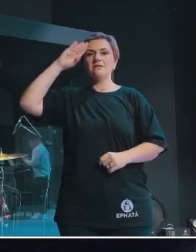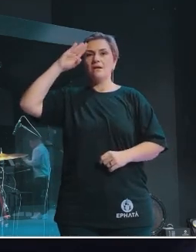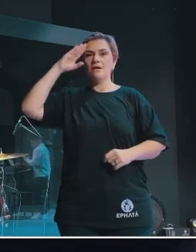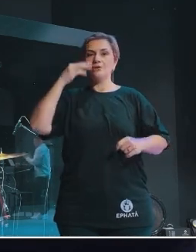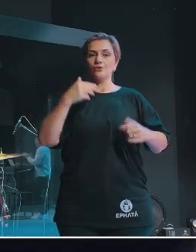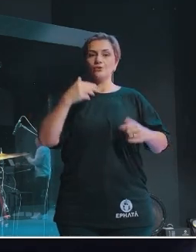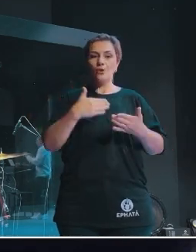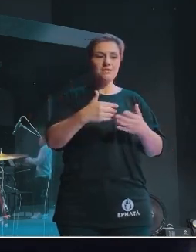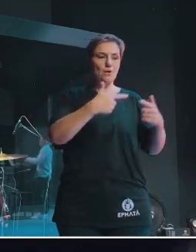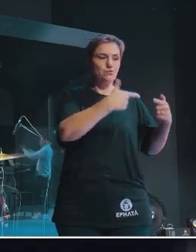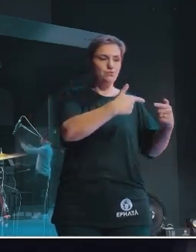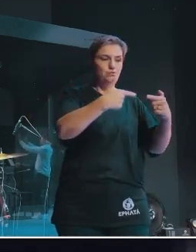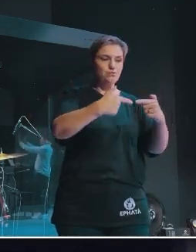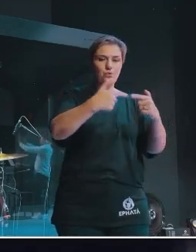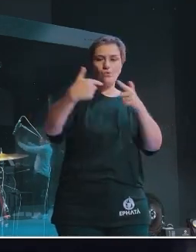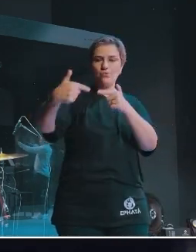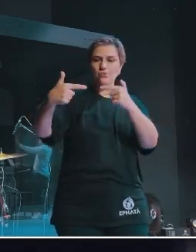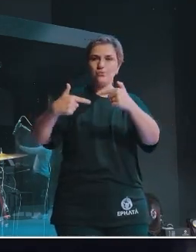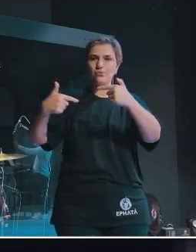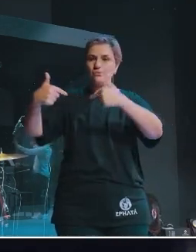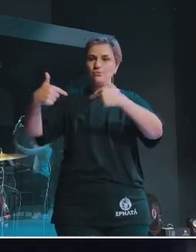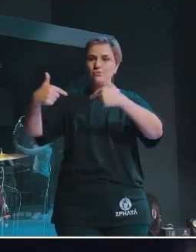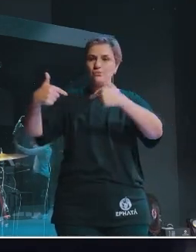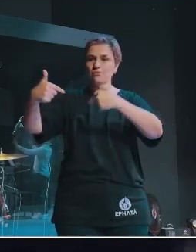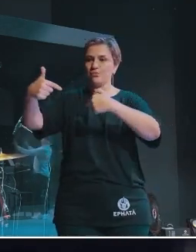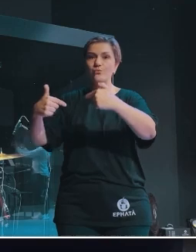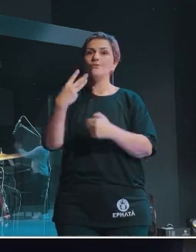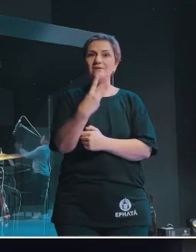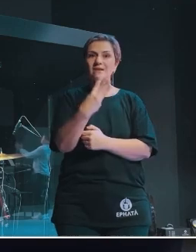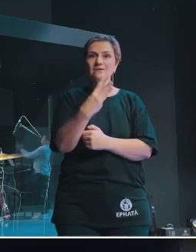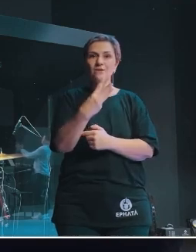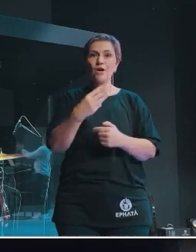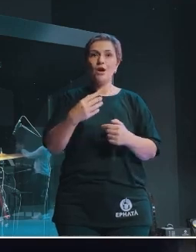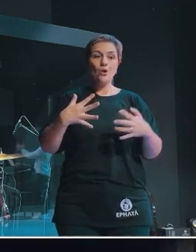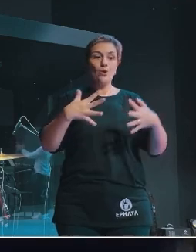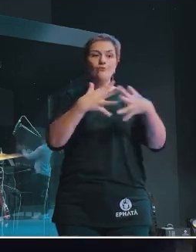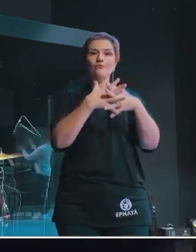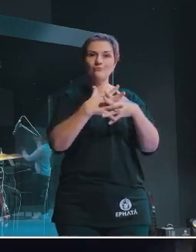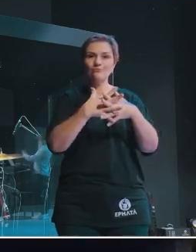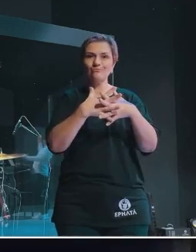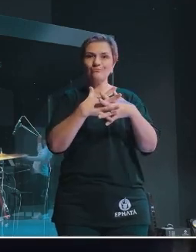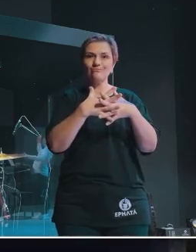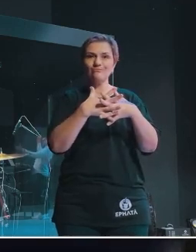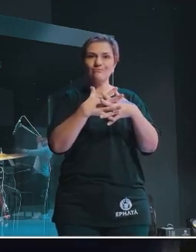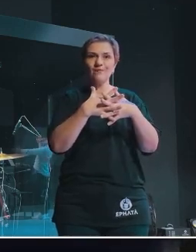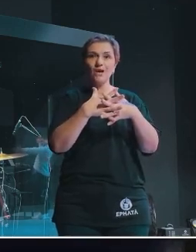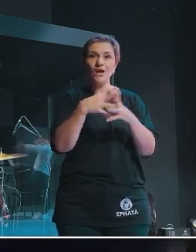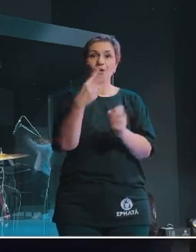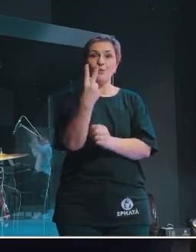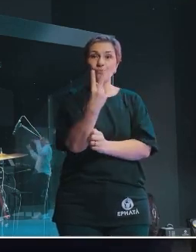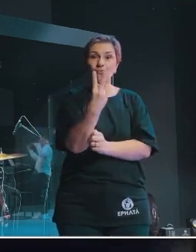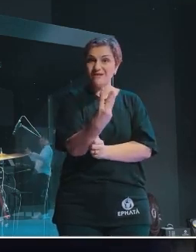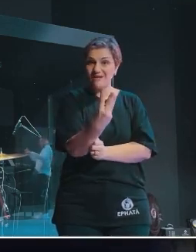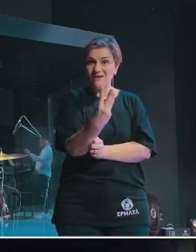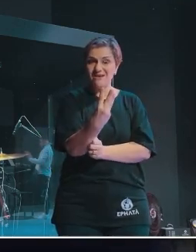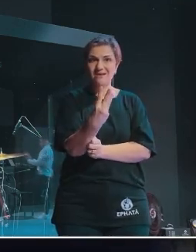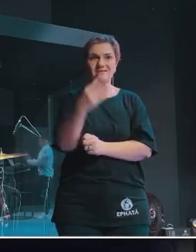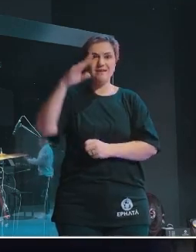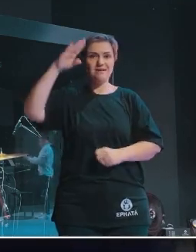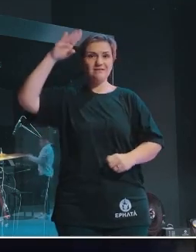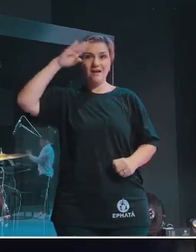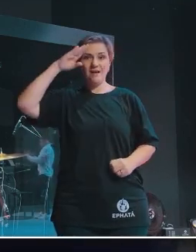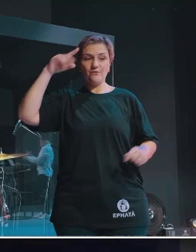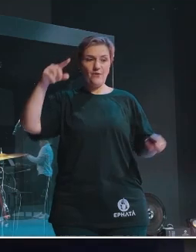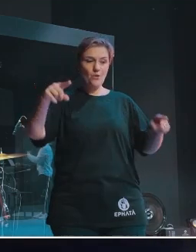um outro, porque a palavra vai nos dizer, olha para mim, eles foram confundidos. Então os 3 exércitos que vieram contra